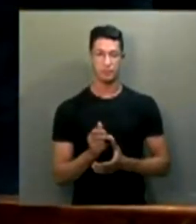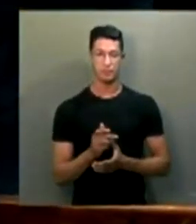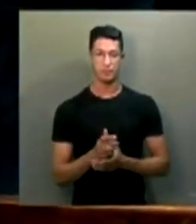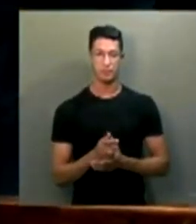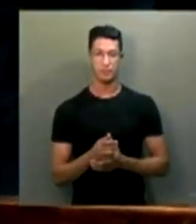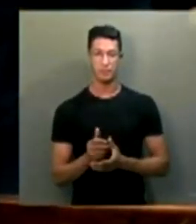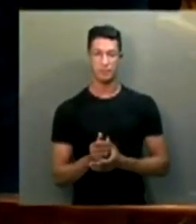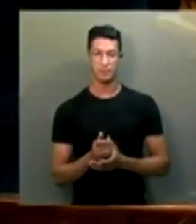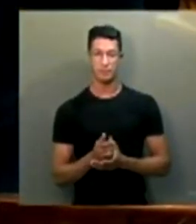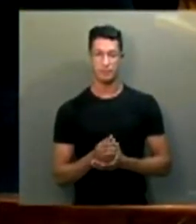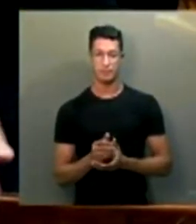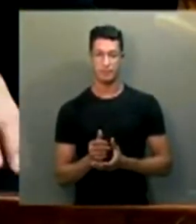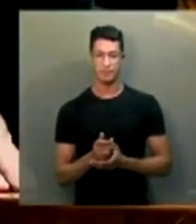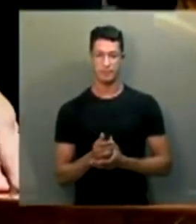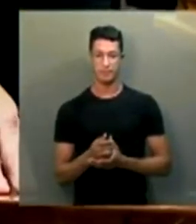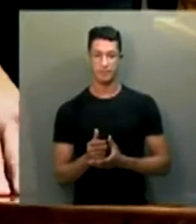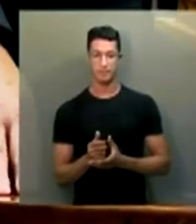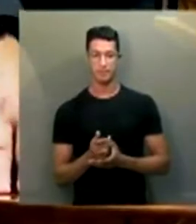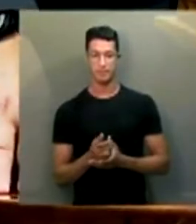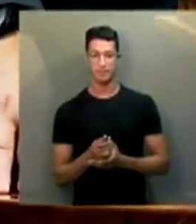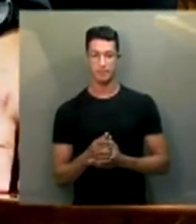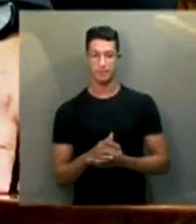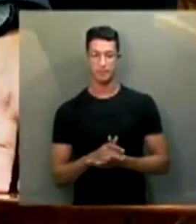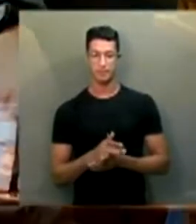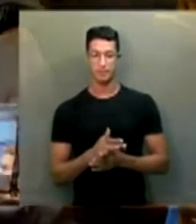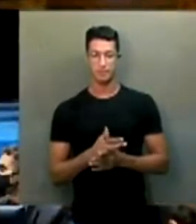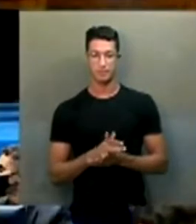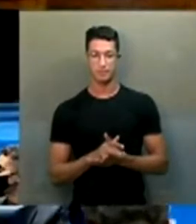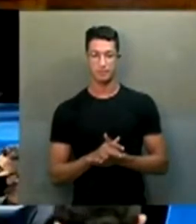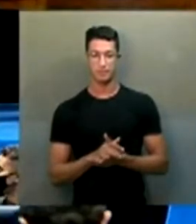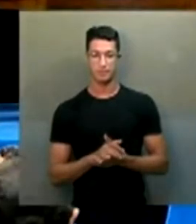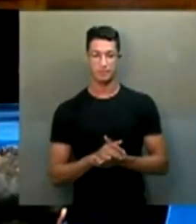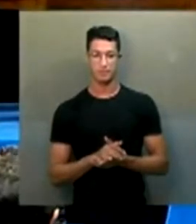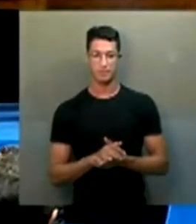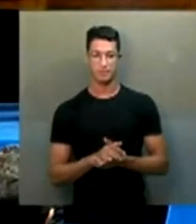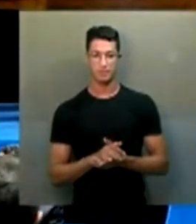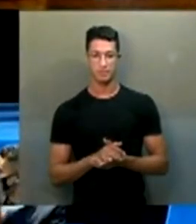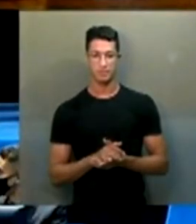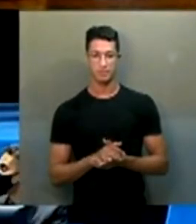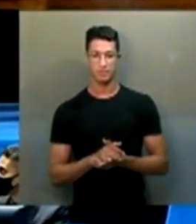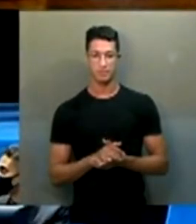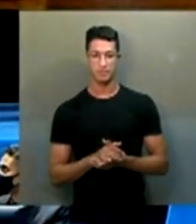Olha, você deve. Quantas assinaturas? Olha, tem que acompanhar ali.